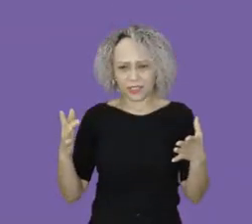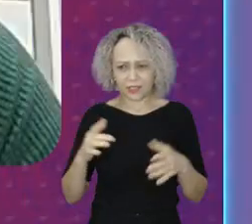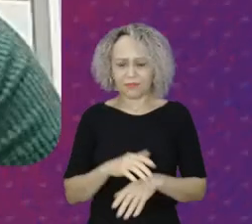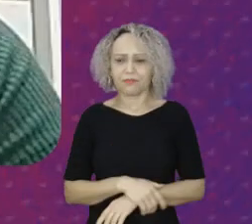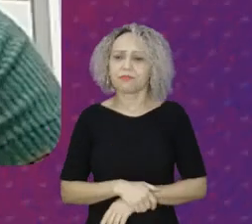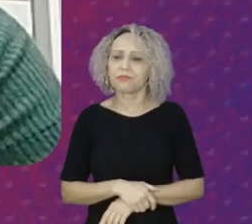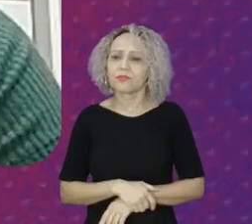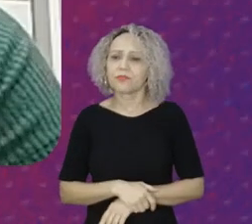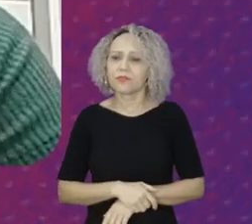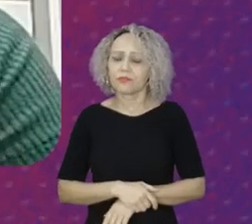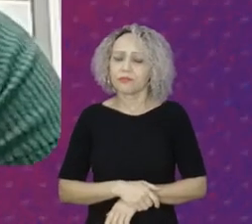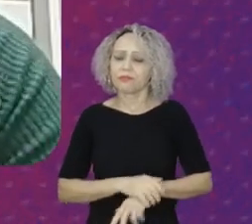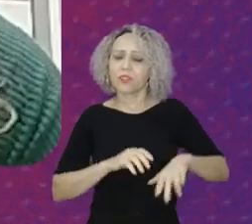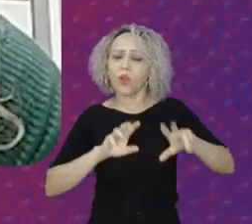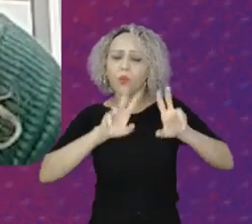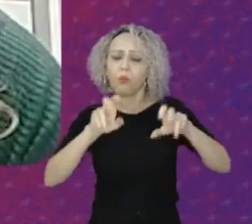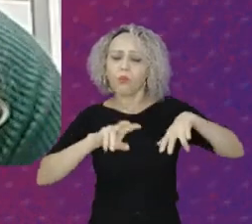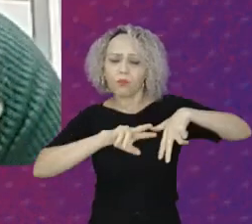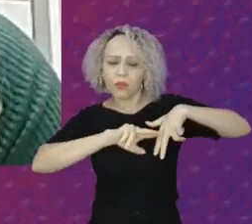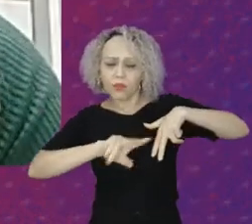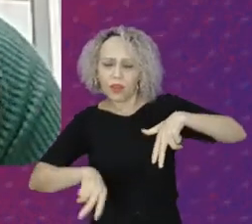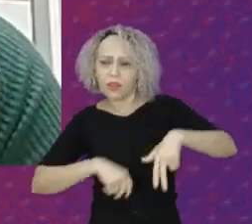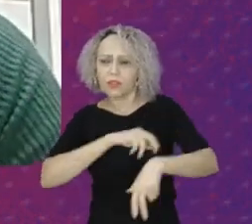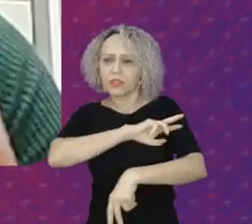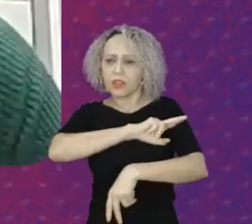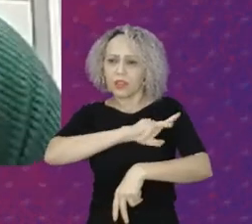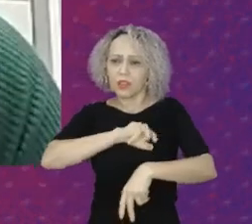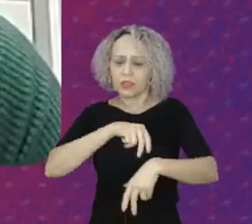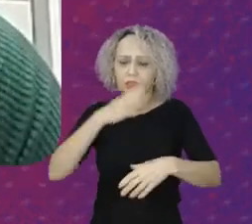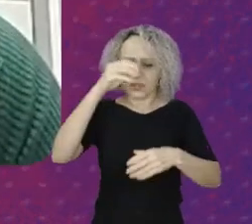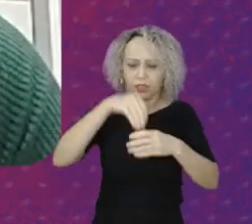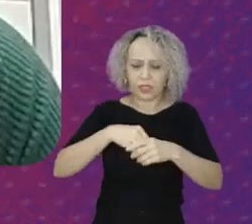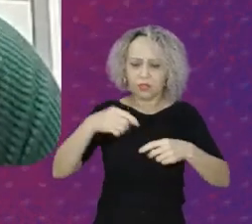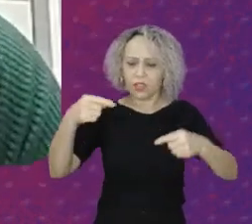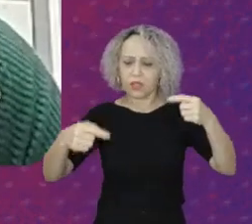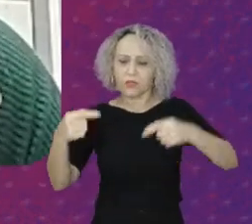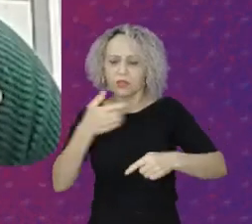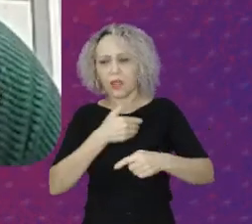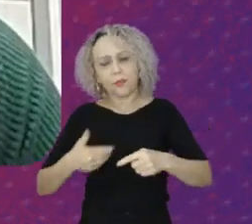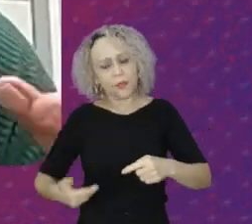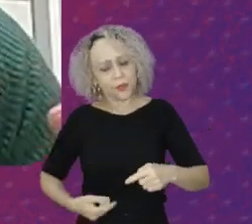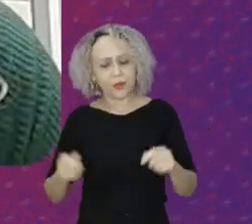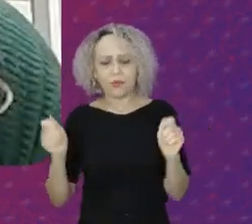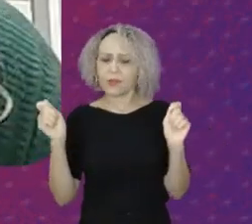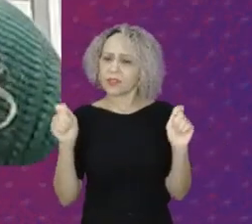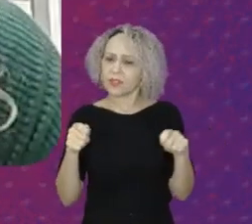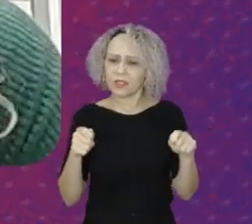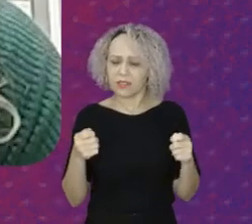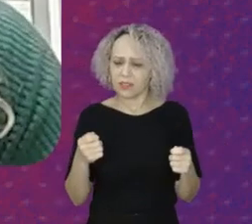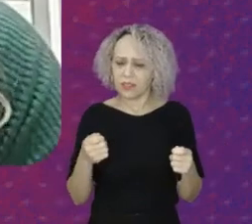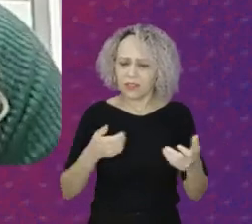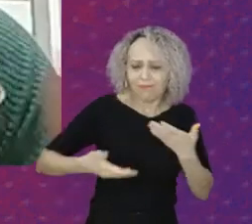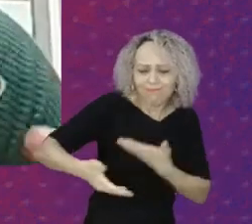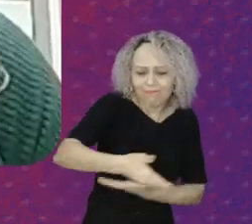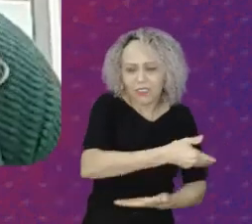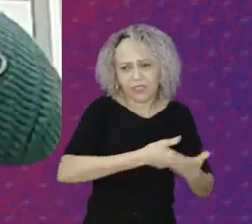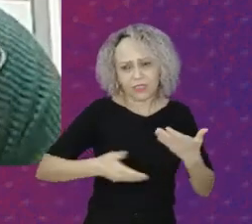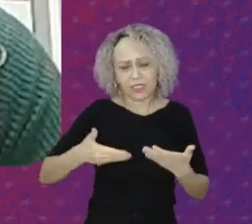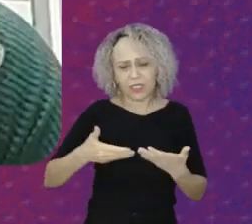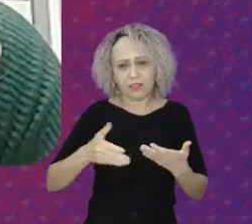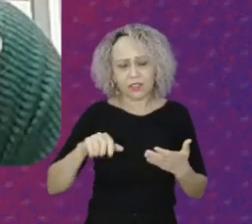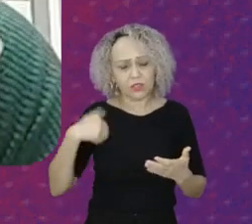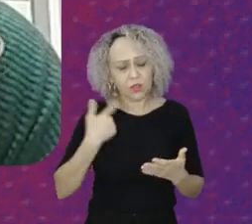O recorte de gênero, de raça, dentro das políticas públicas, eles precisam ser devem ocorrer de forma transversal, e esse olhar